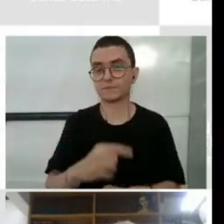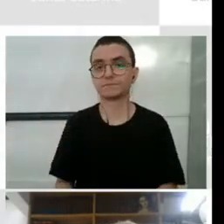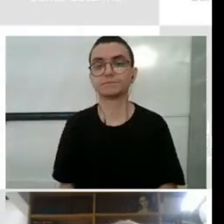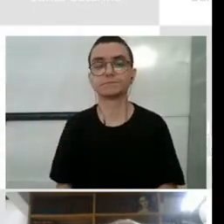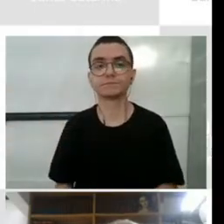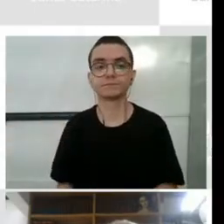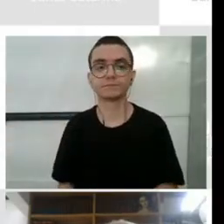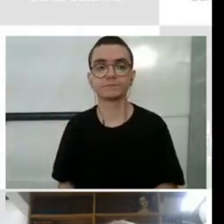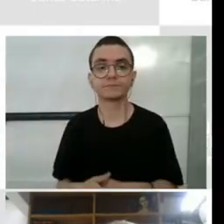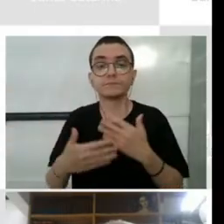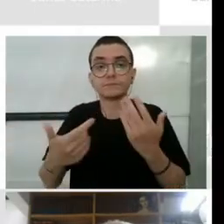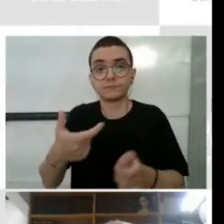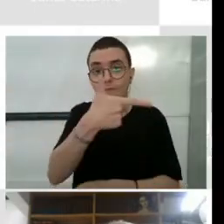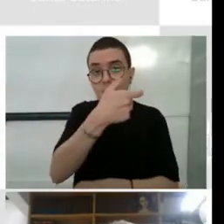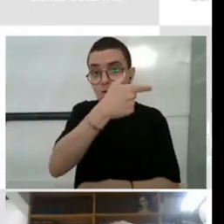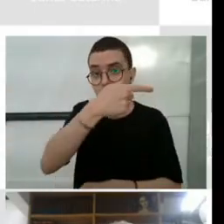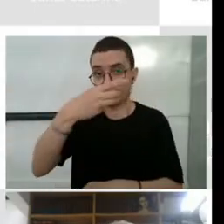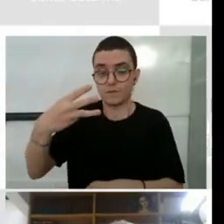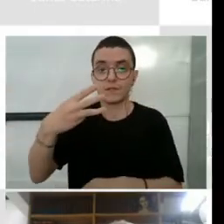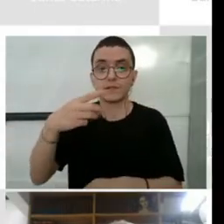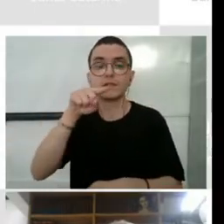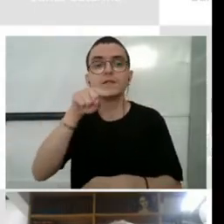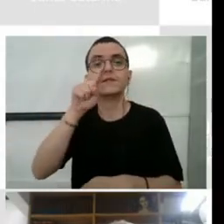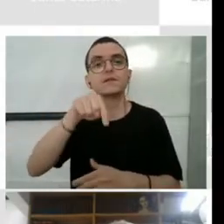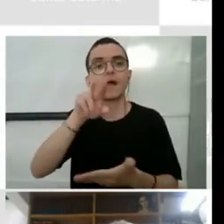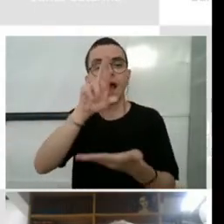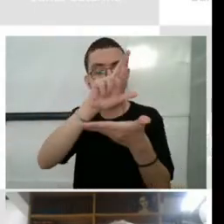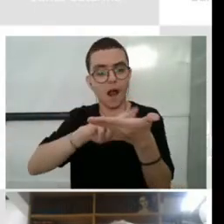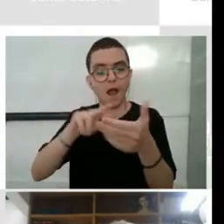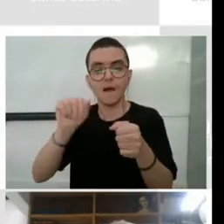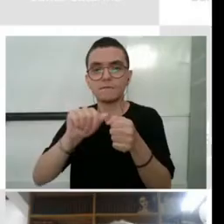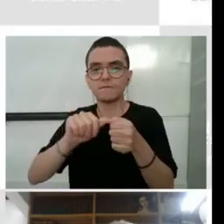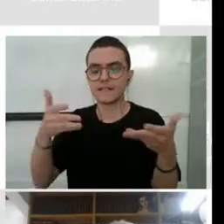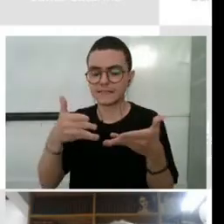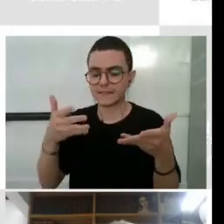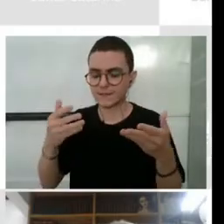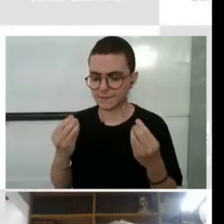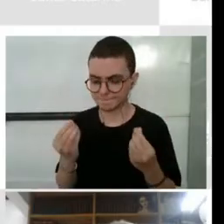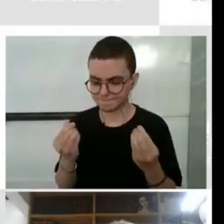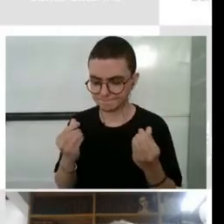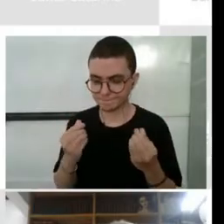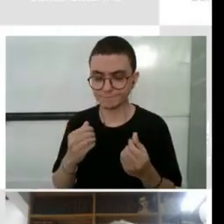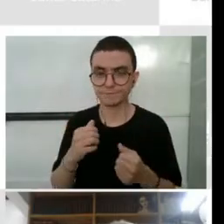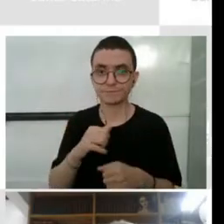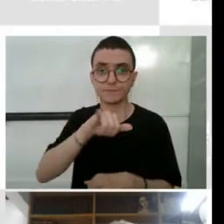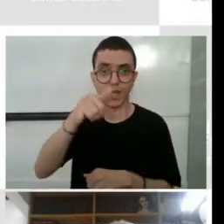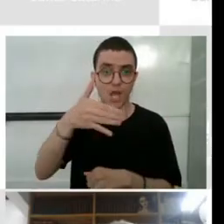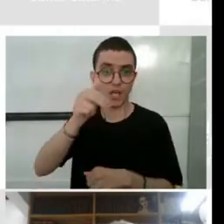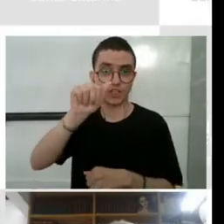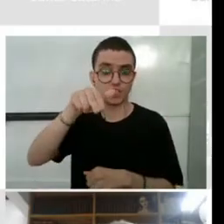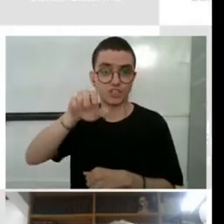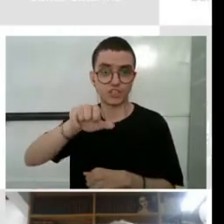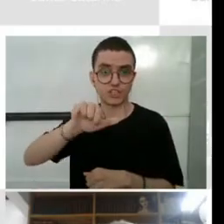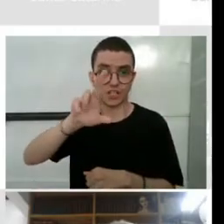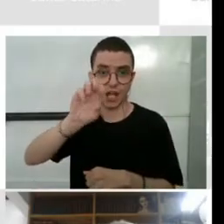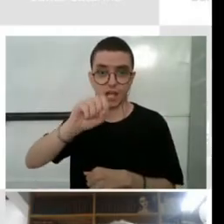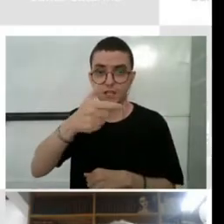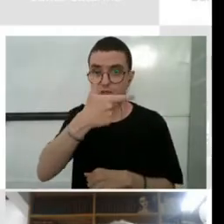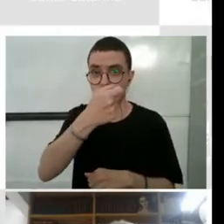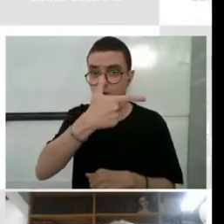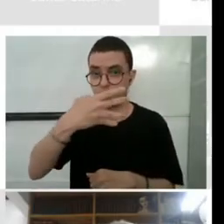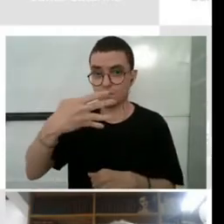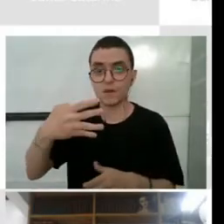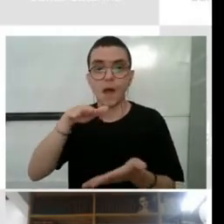Então, em 2023, esse é um relatório que foi feito agora em janeiro de 2024, em 2023 a produção de